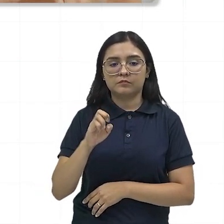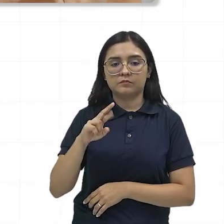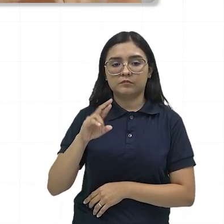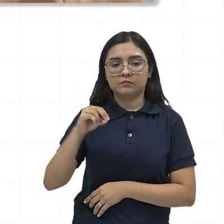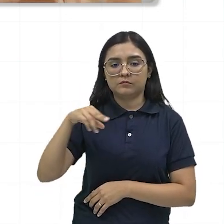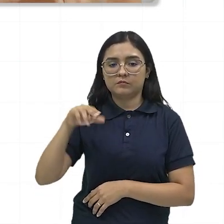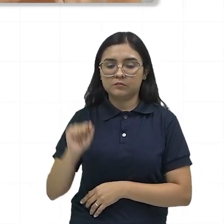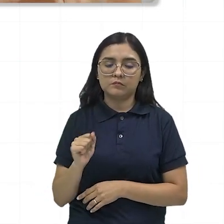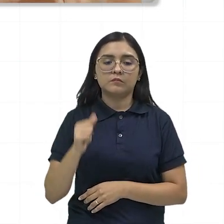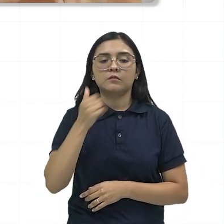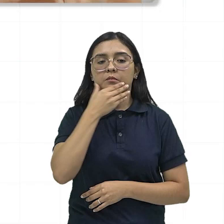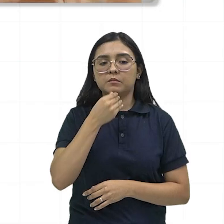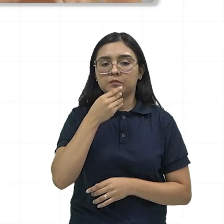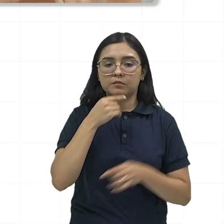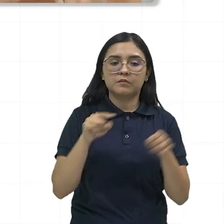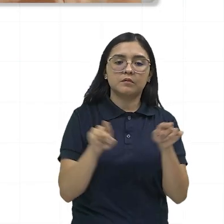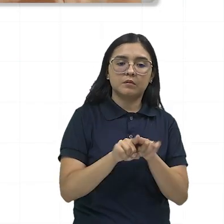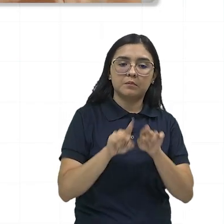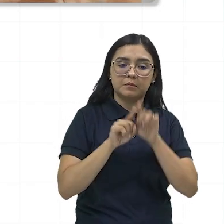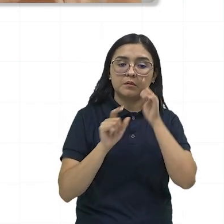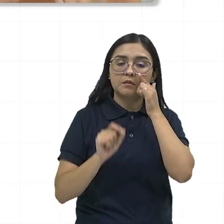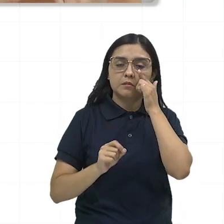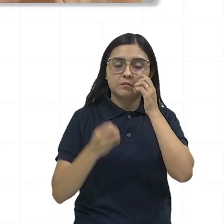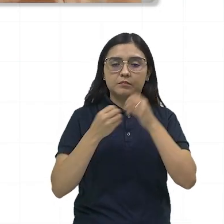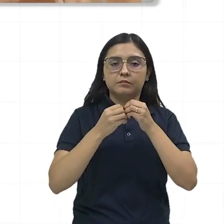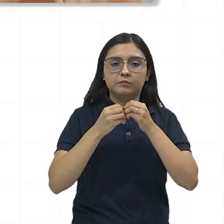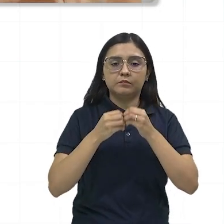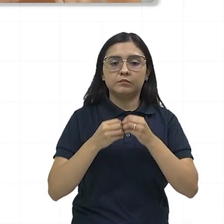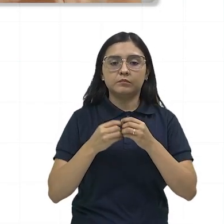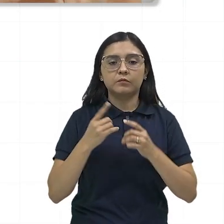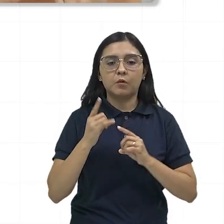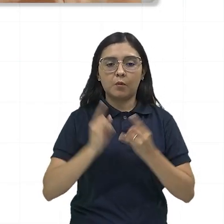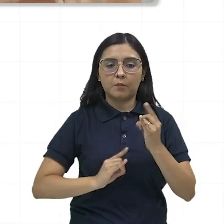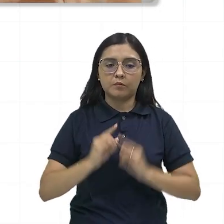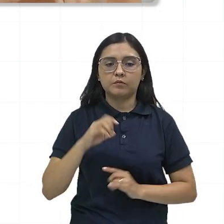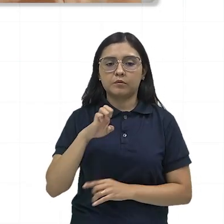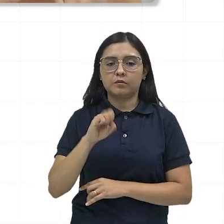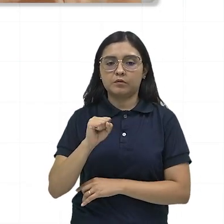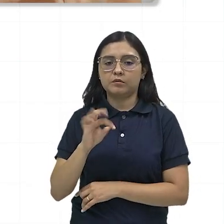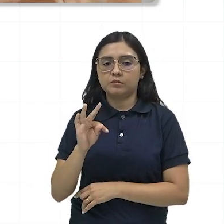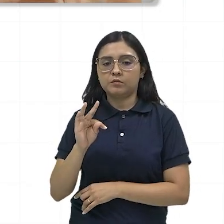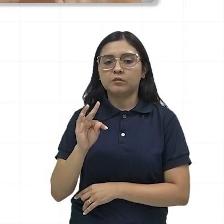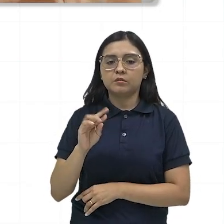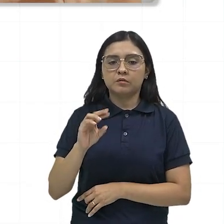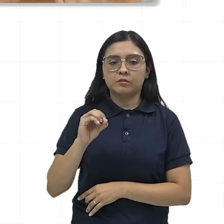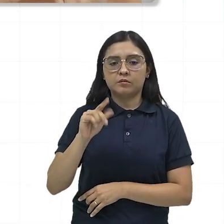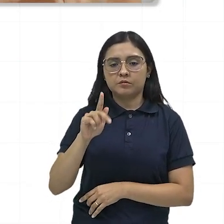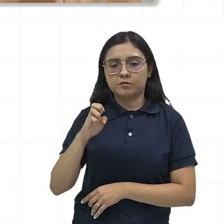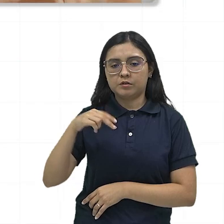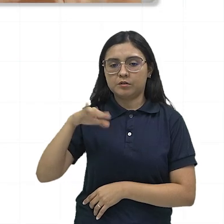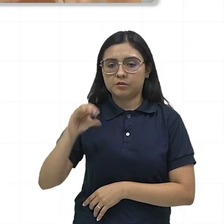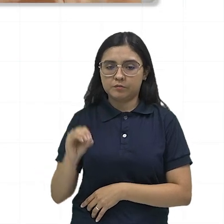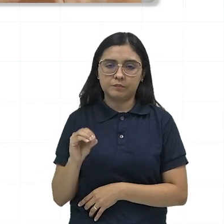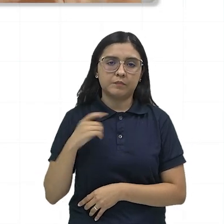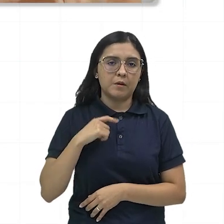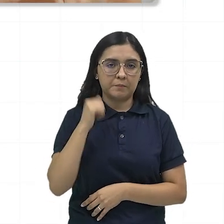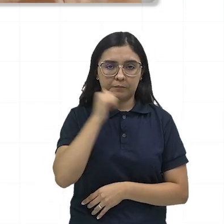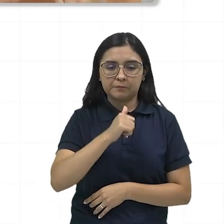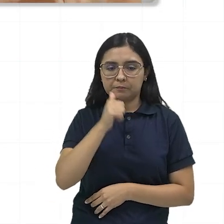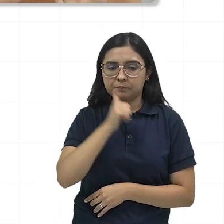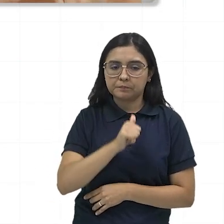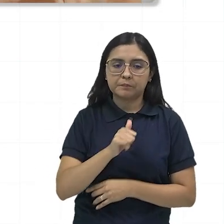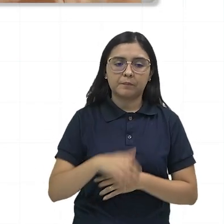o estrogênio e a progesterona nos indivíduos do sexo feminino. Então observe aí,